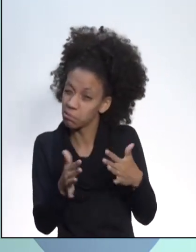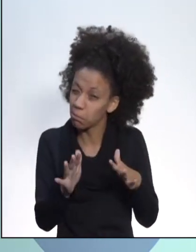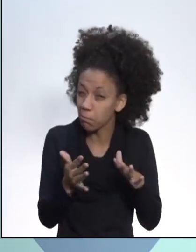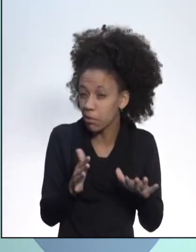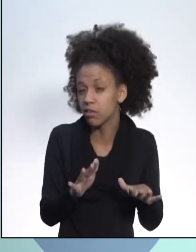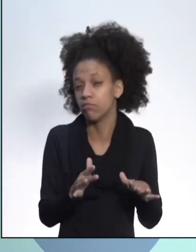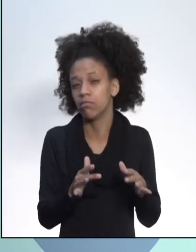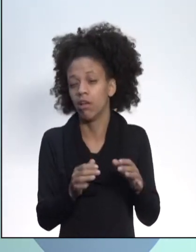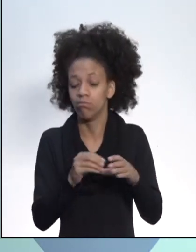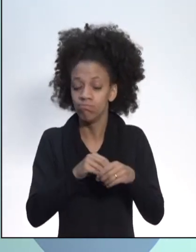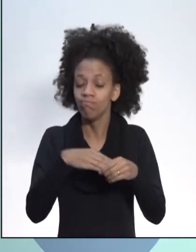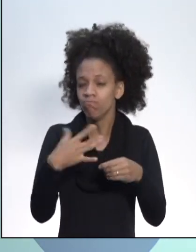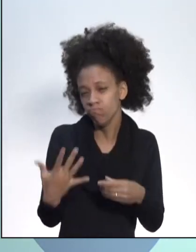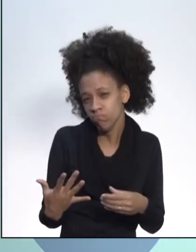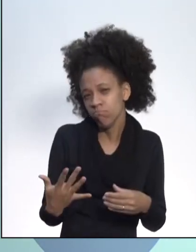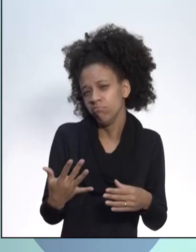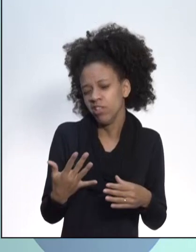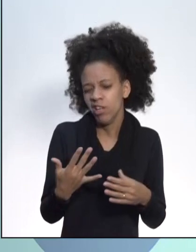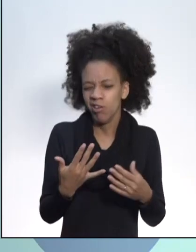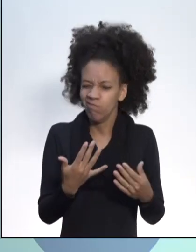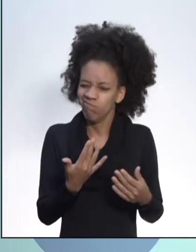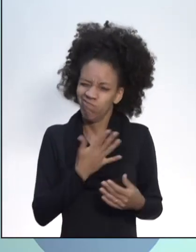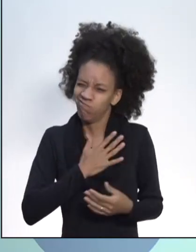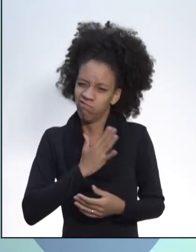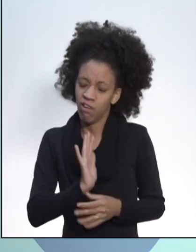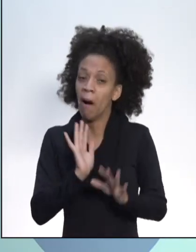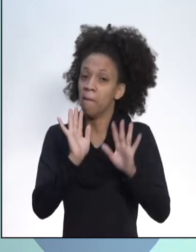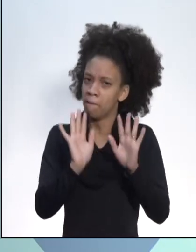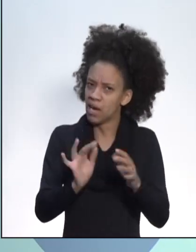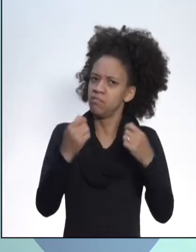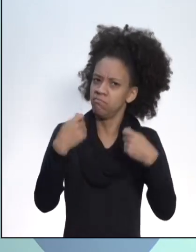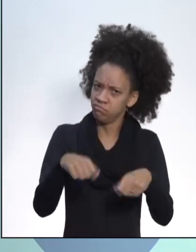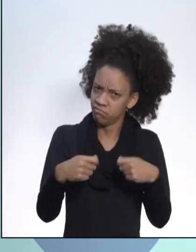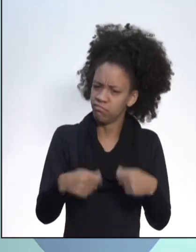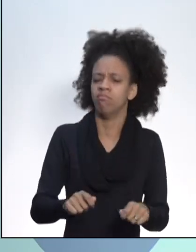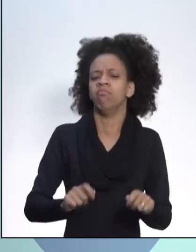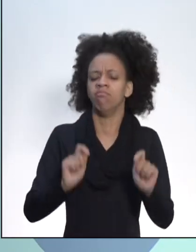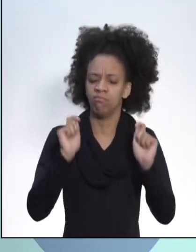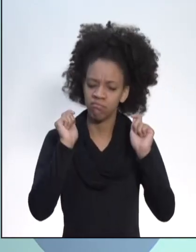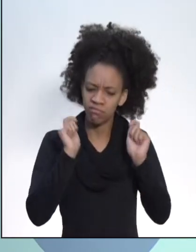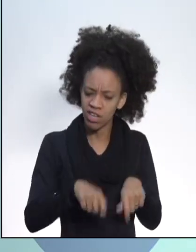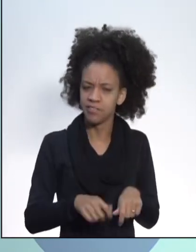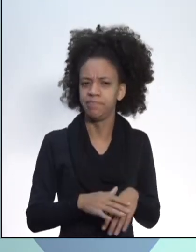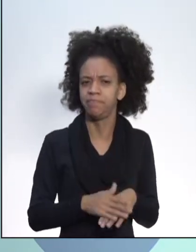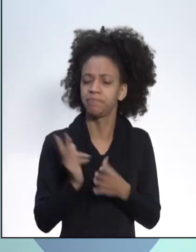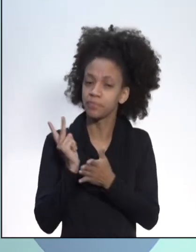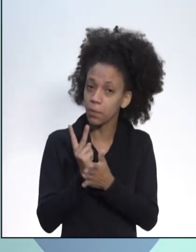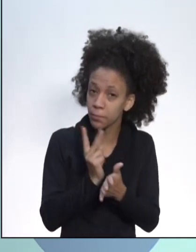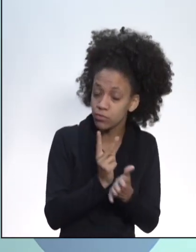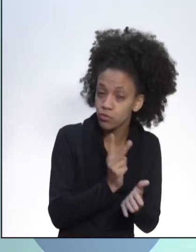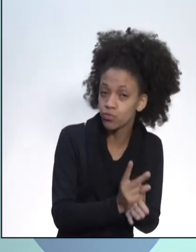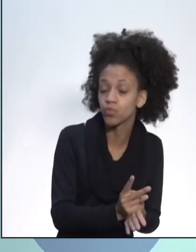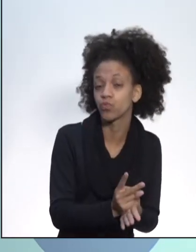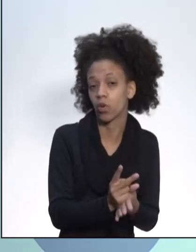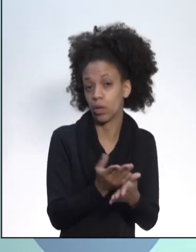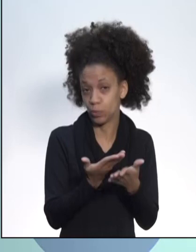ou que eu não tenho tanta afinidade. Mas eu preciso ter essa determinação para continuar meus